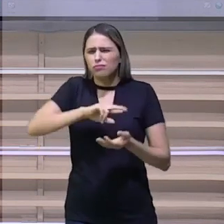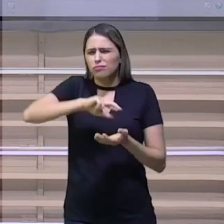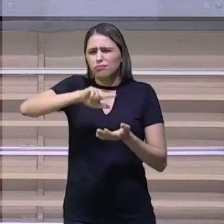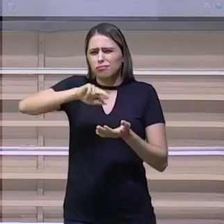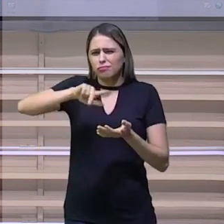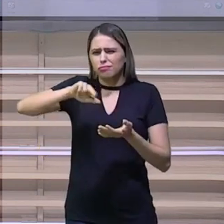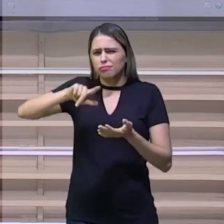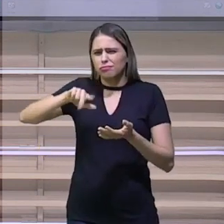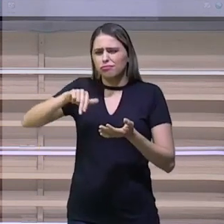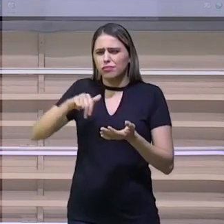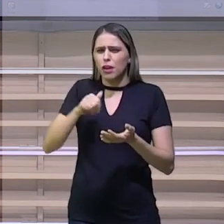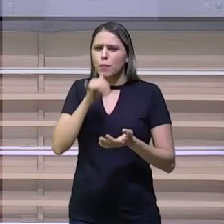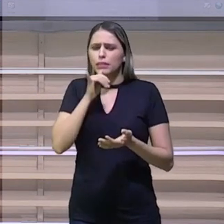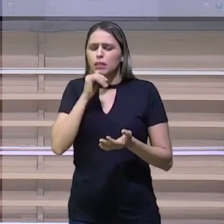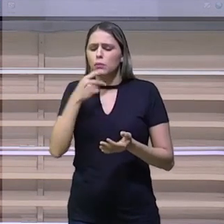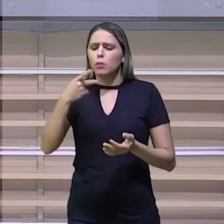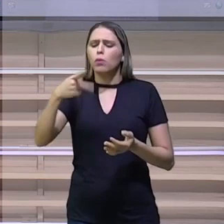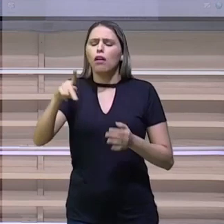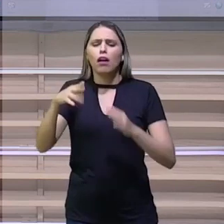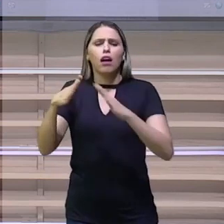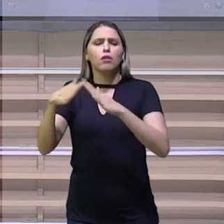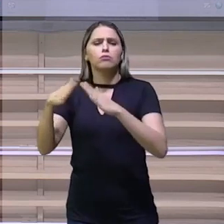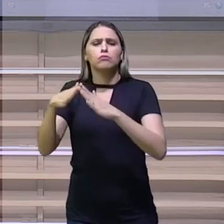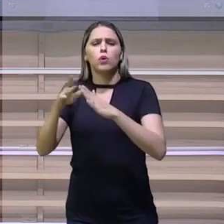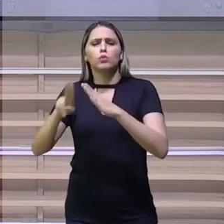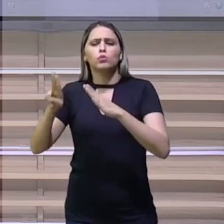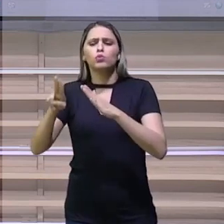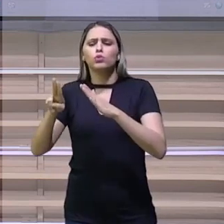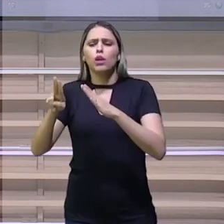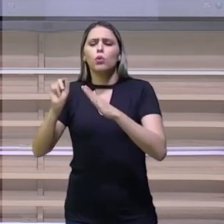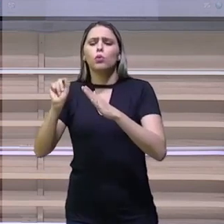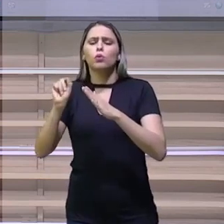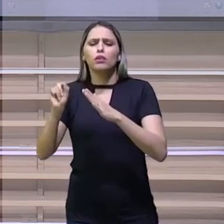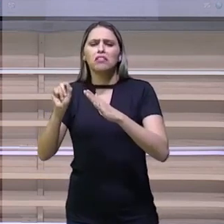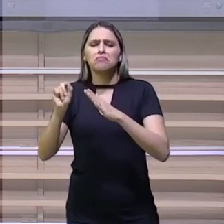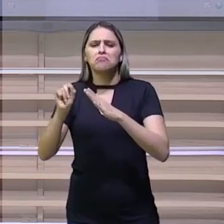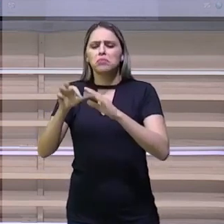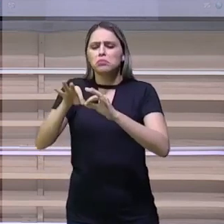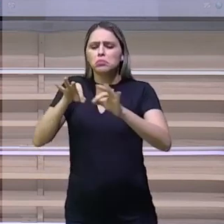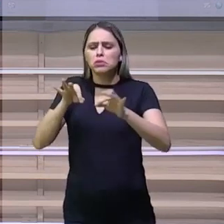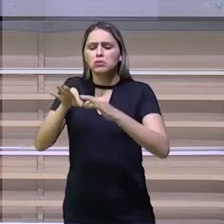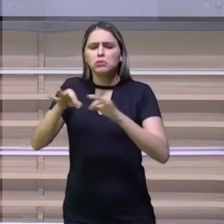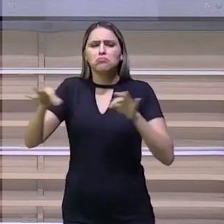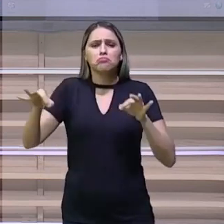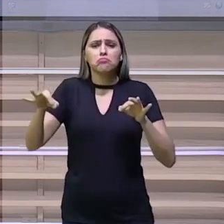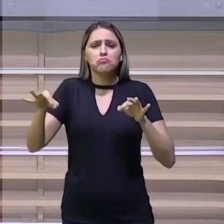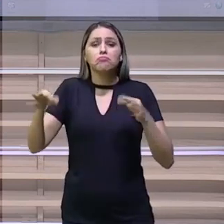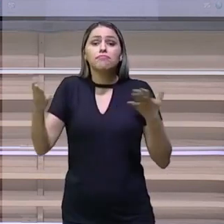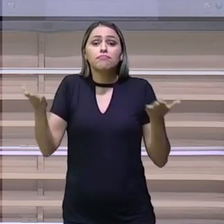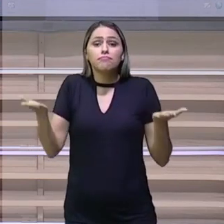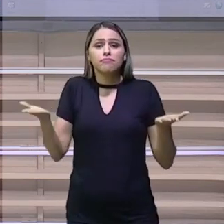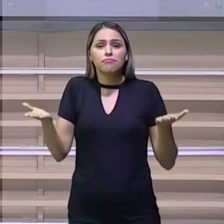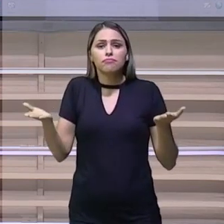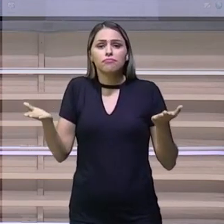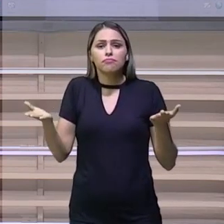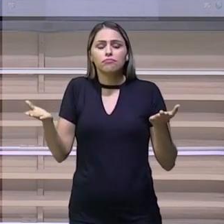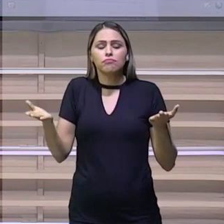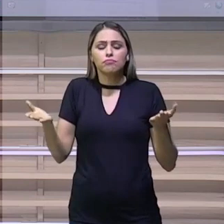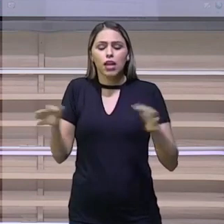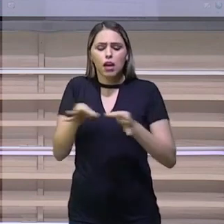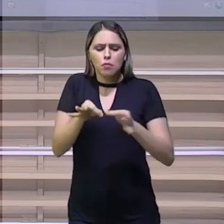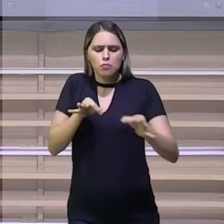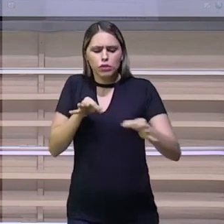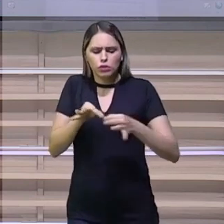que você mede aí na sua casa? O que você usa para fazer essas medidas? Na medida não